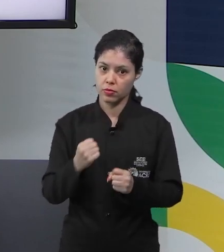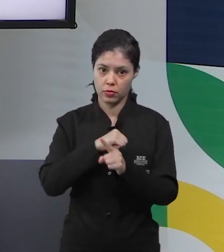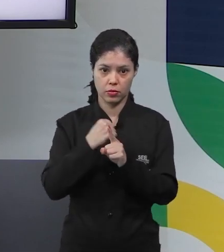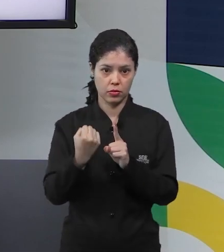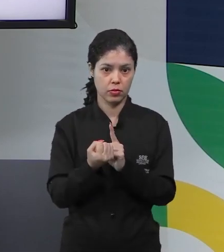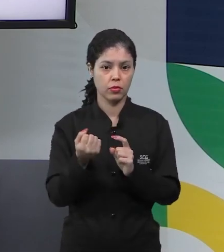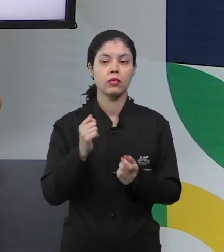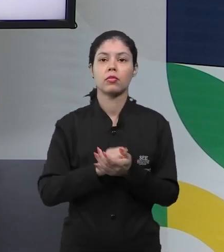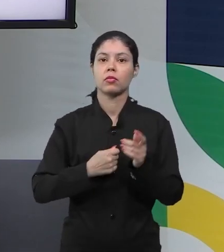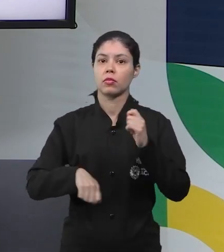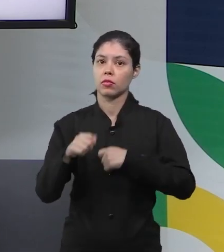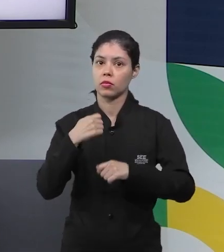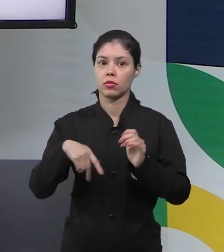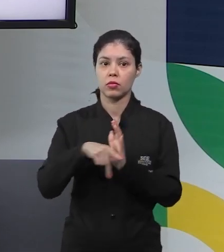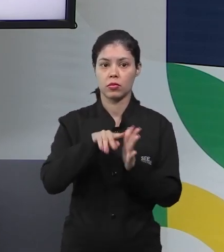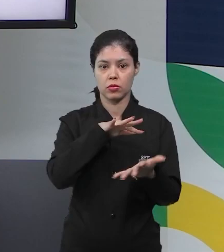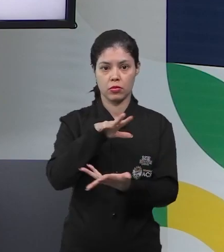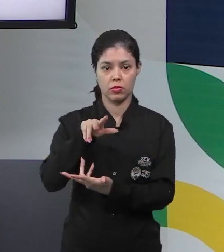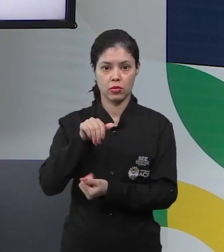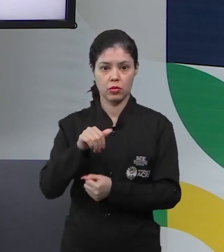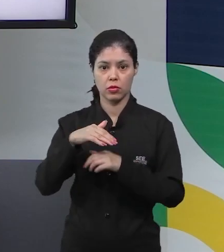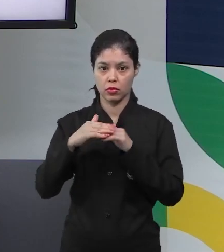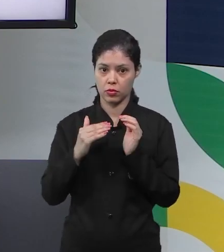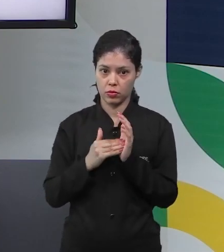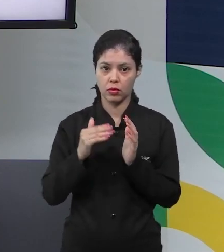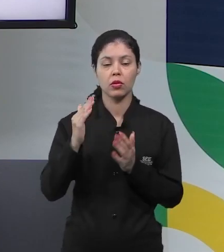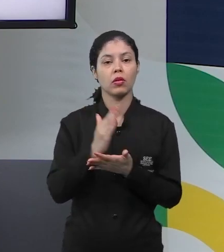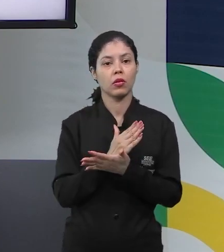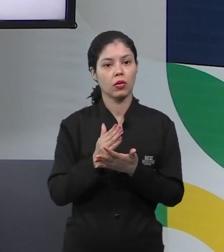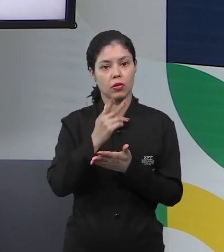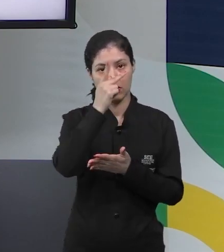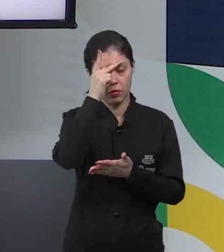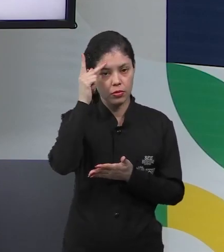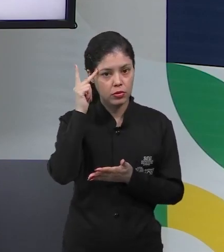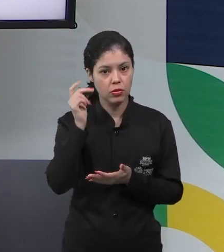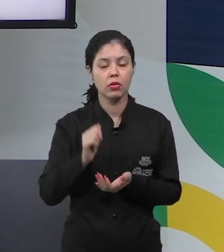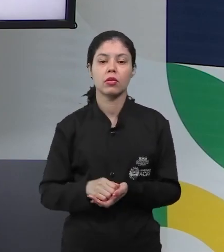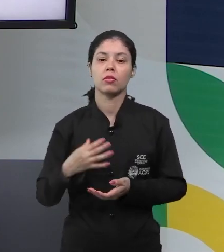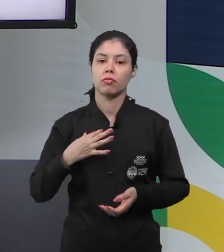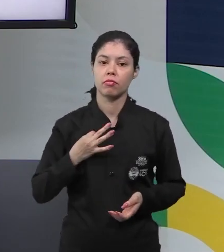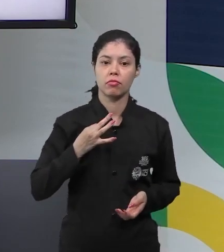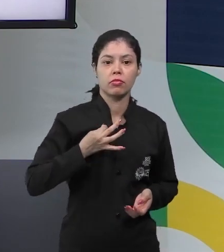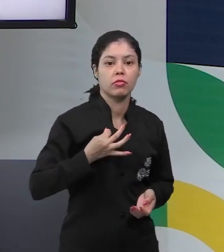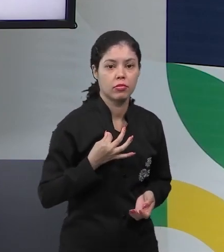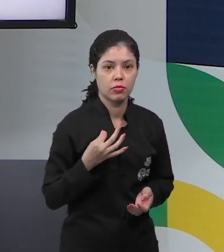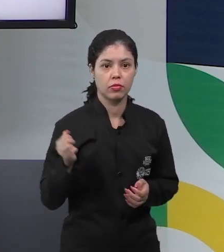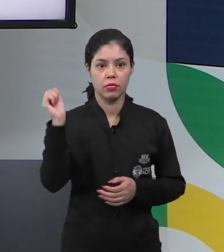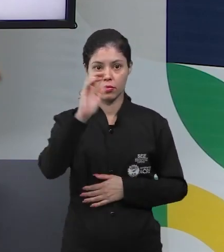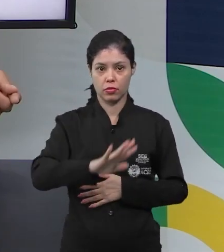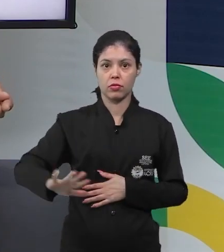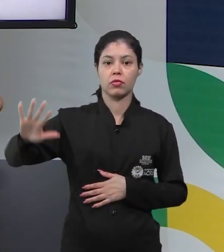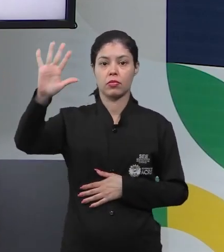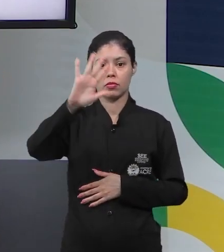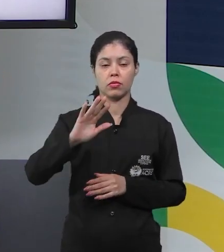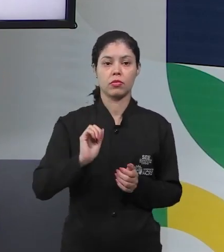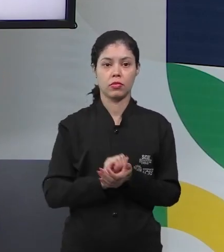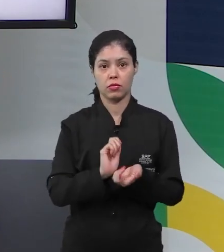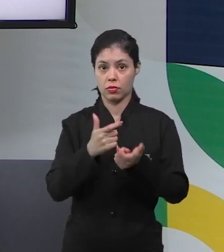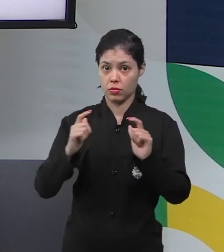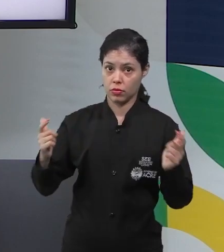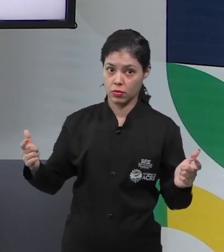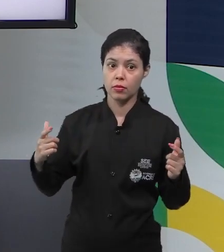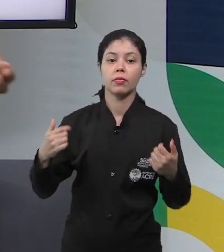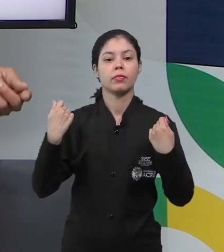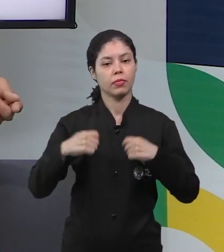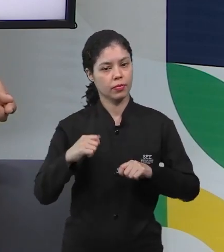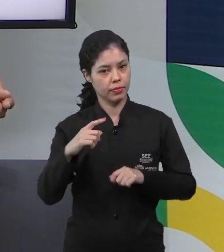e econômico para o mundo inteiro. Então, alguém que se disponibiliza a governar uma nação daquela magnitude